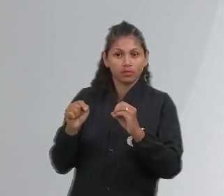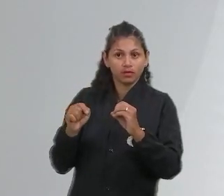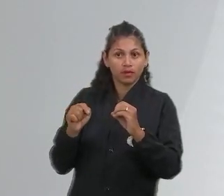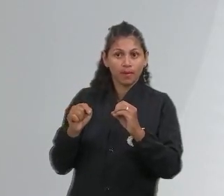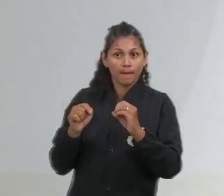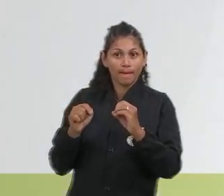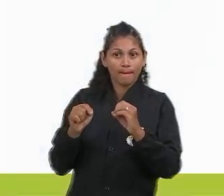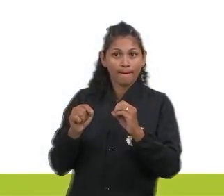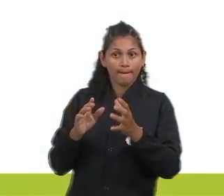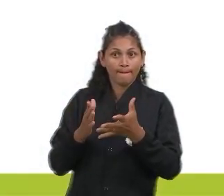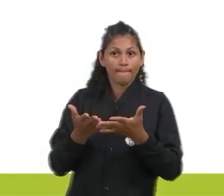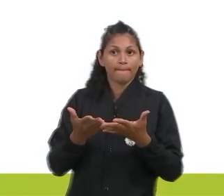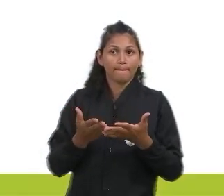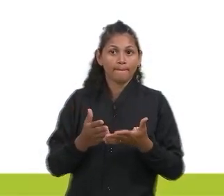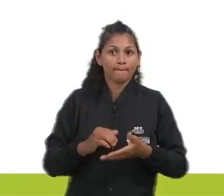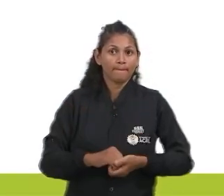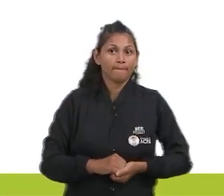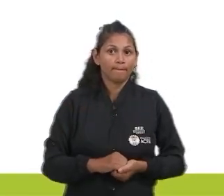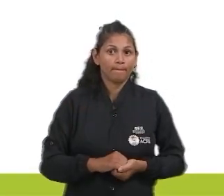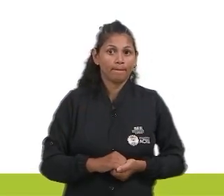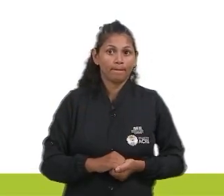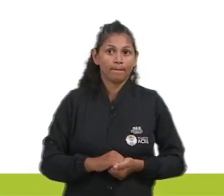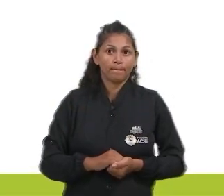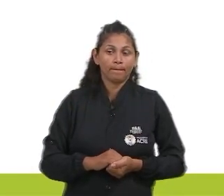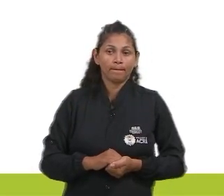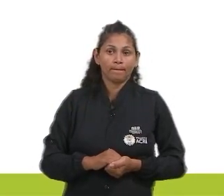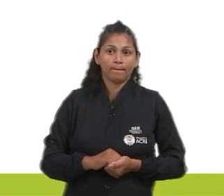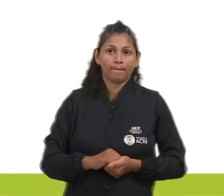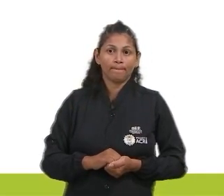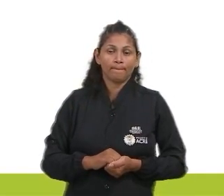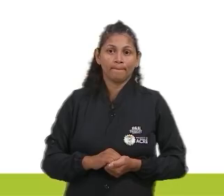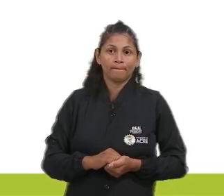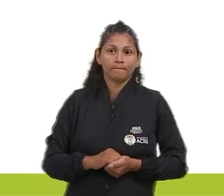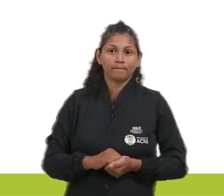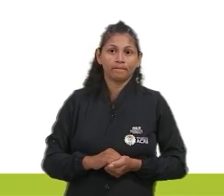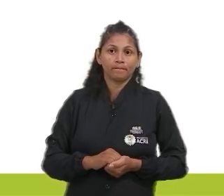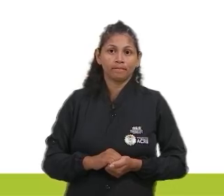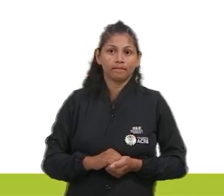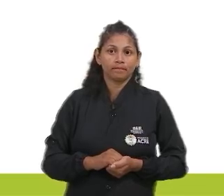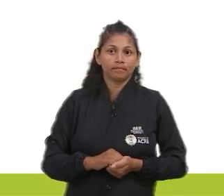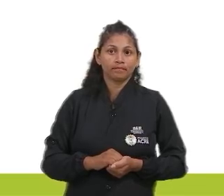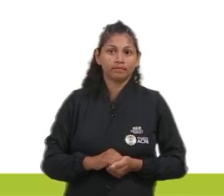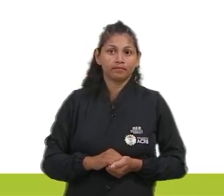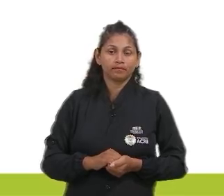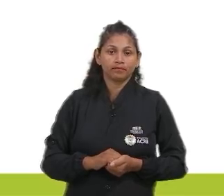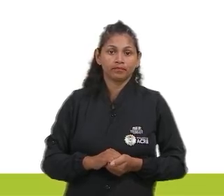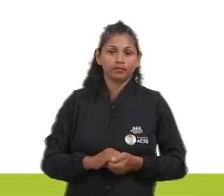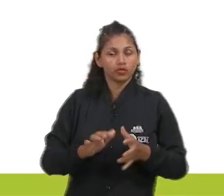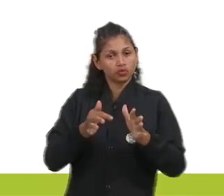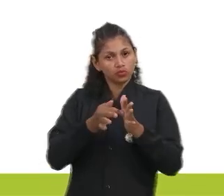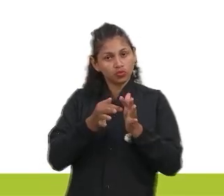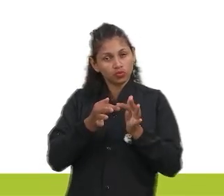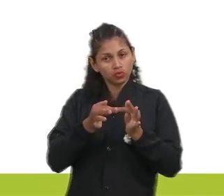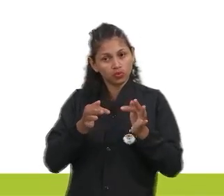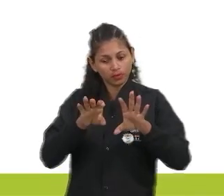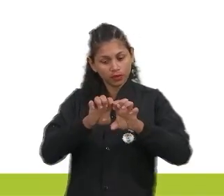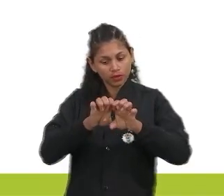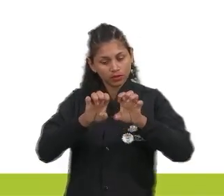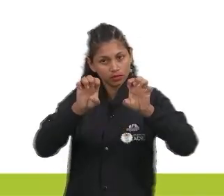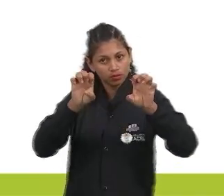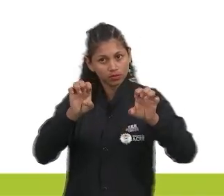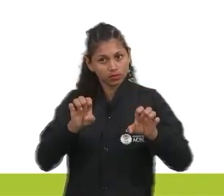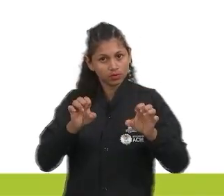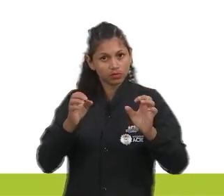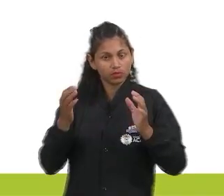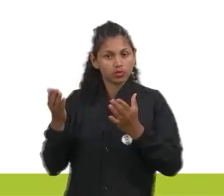um dos lados eu tenho um total de um carbono, enquanto do outro lado eu tenho 2 carbonos. Tá vendo aí que